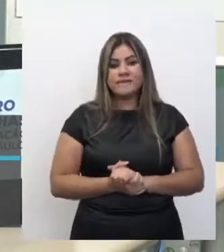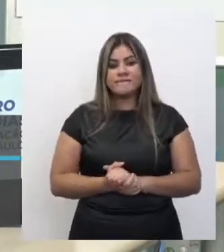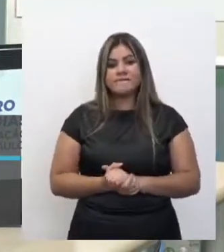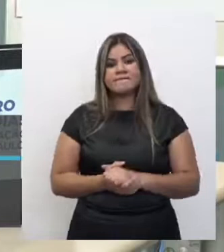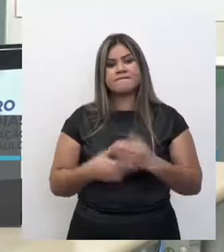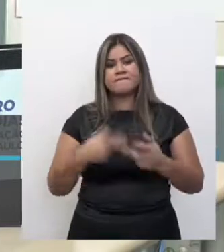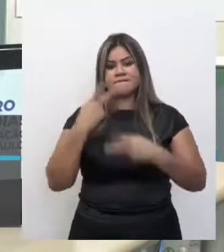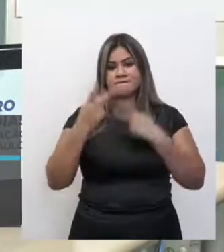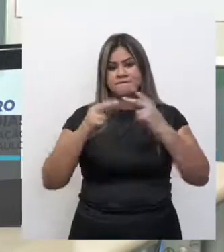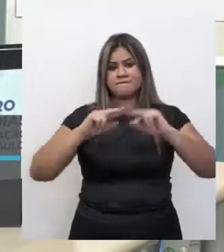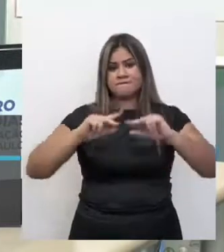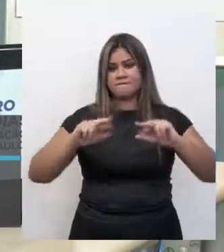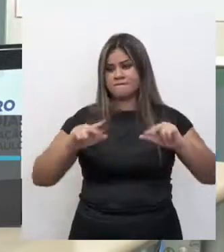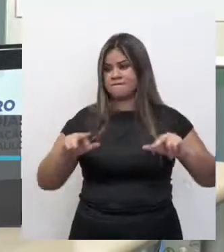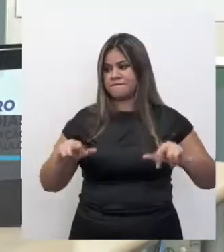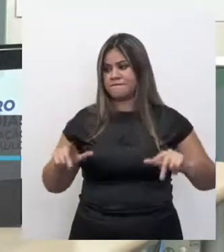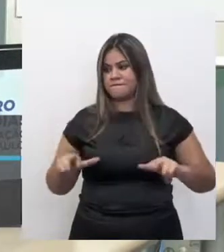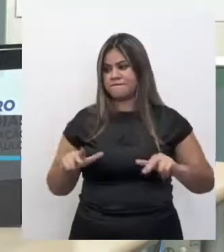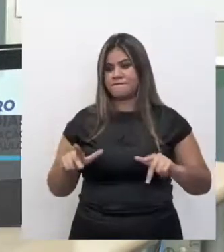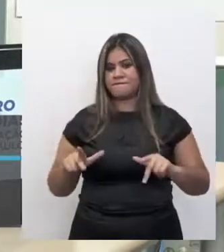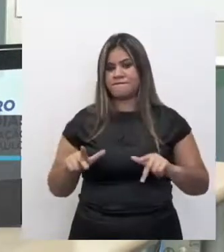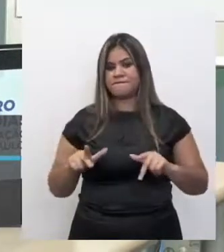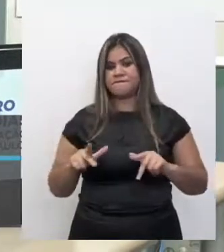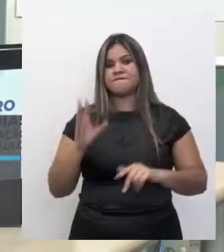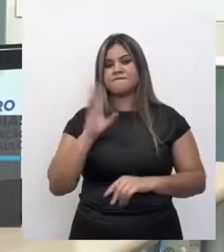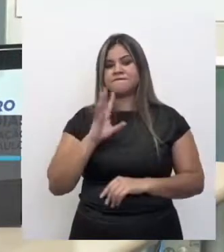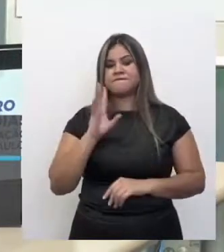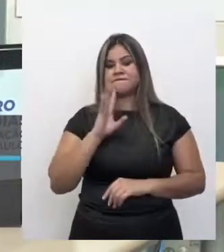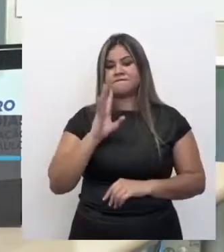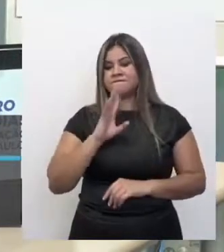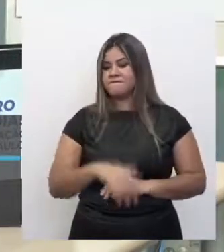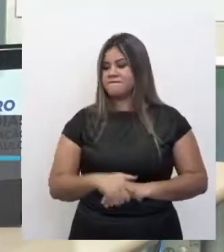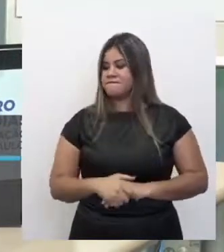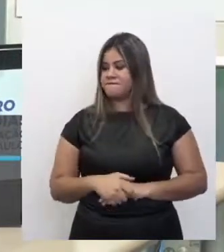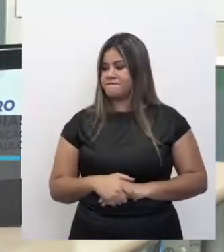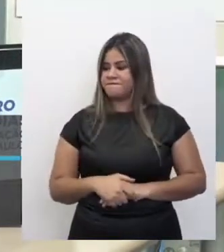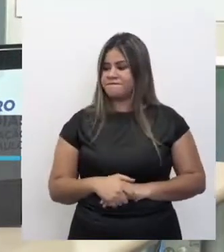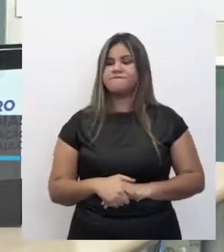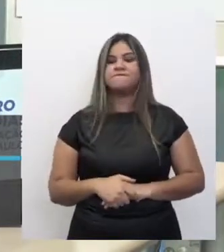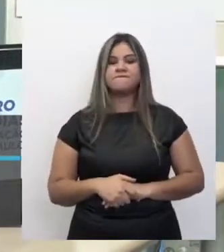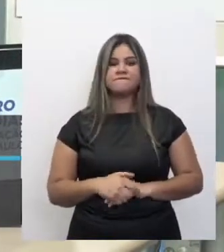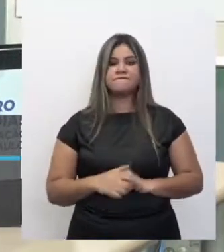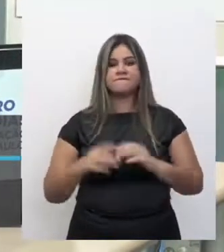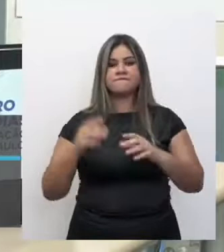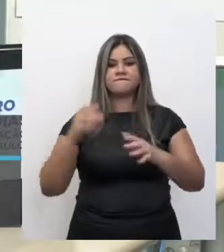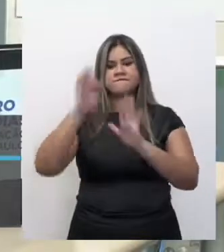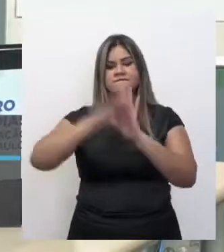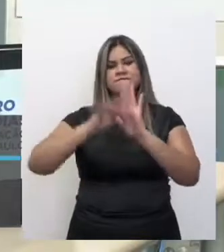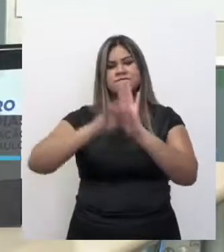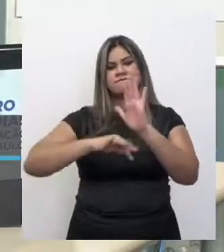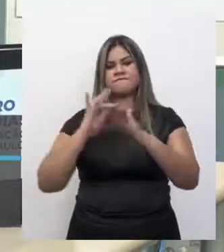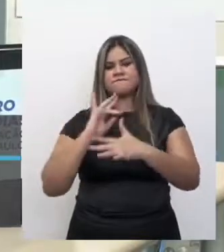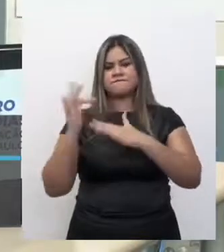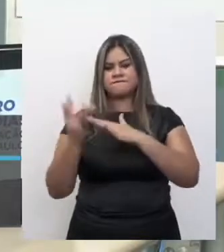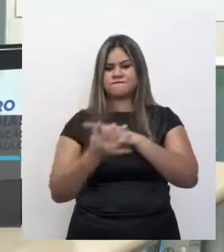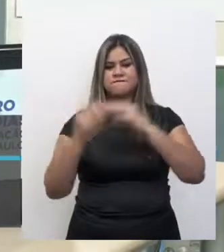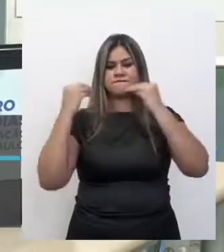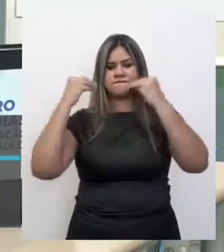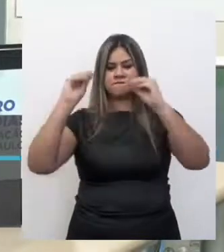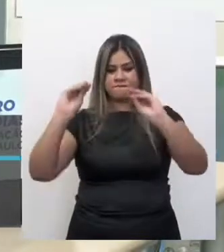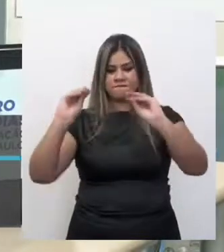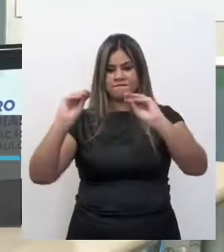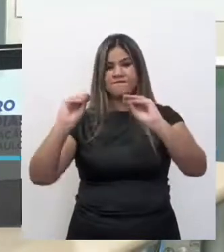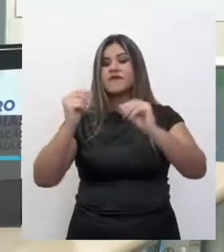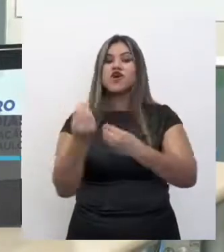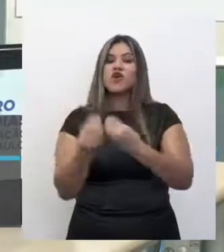coisas legais nos textões deles. E a gente sabe que um textão, né, um textão de rede social, quando a gente vai colocar um textão lá, a